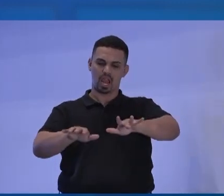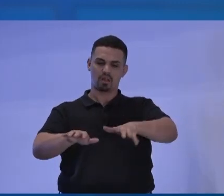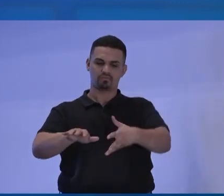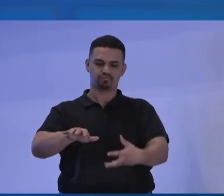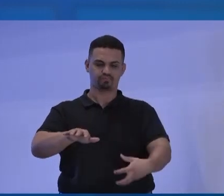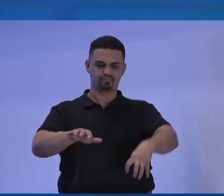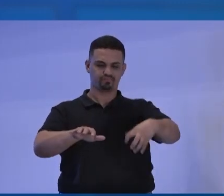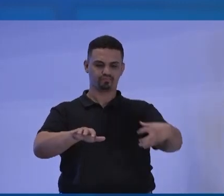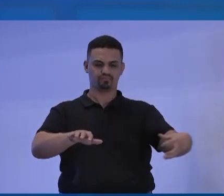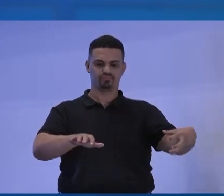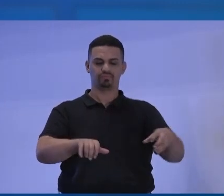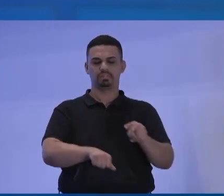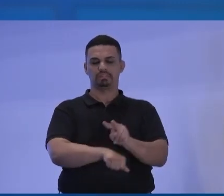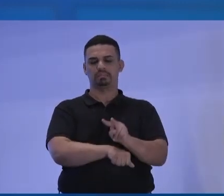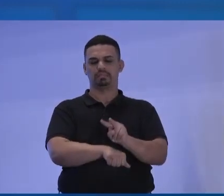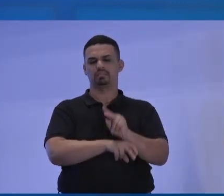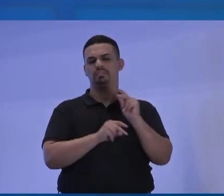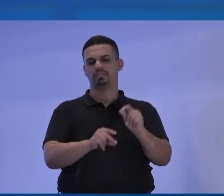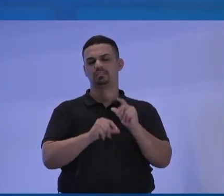por algumas semanas.